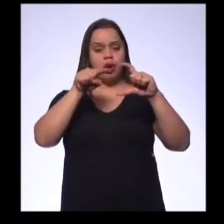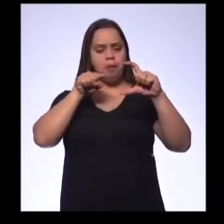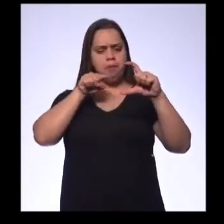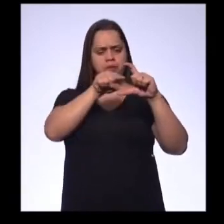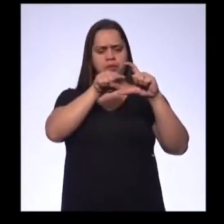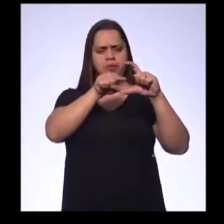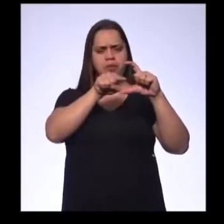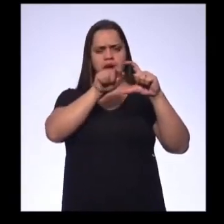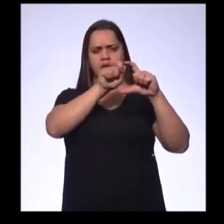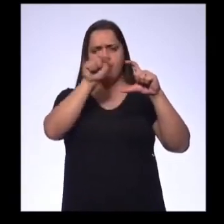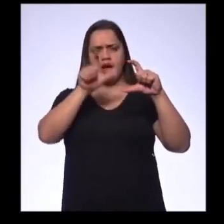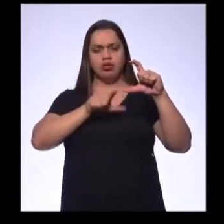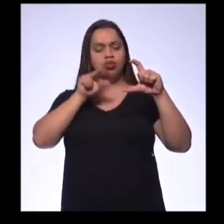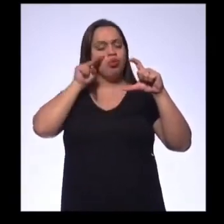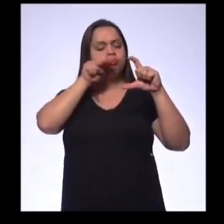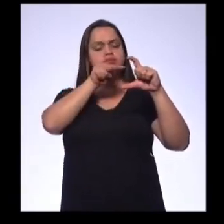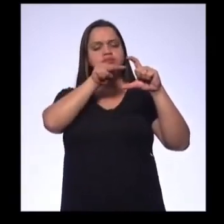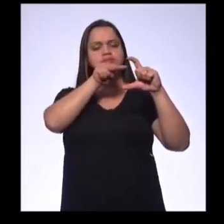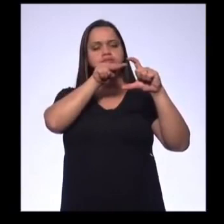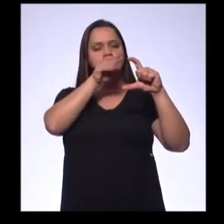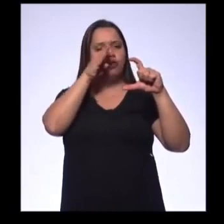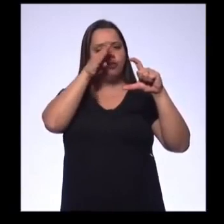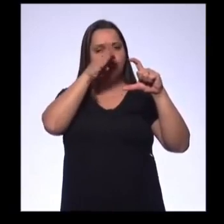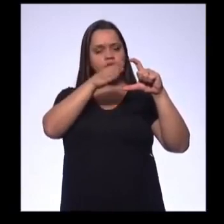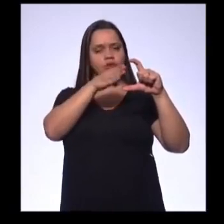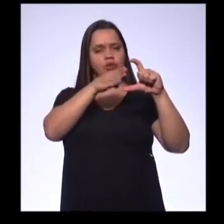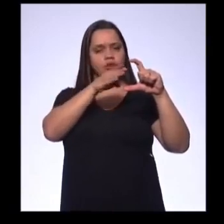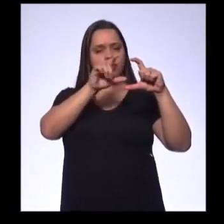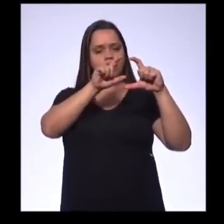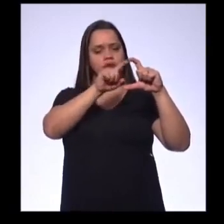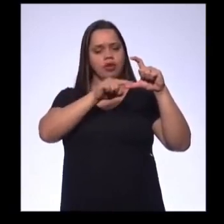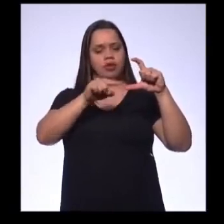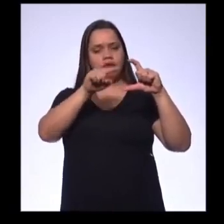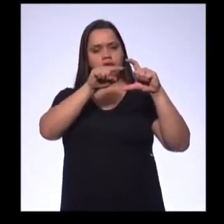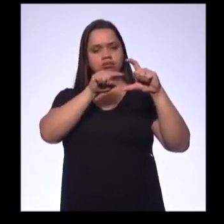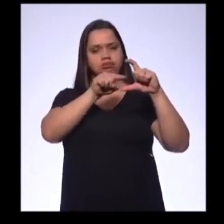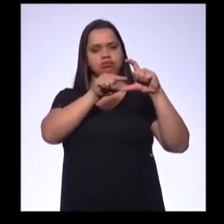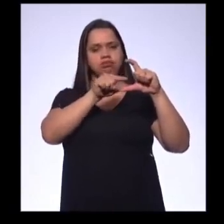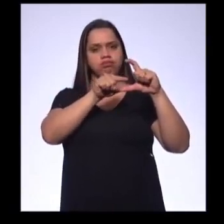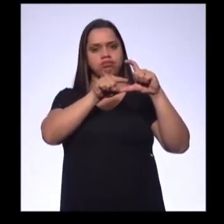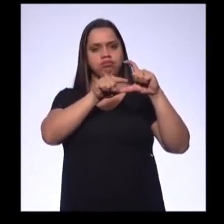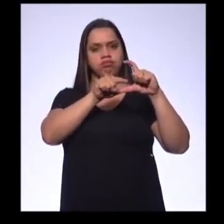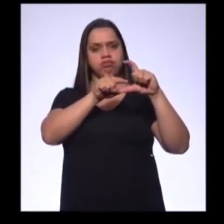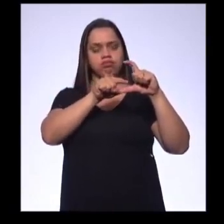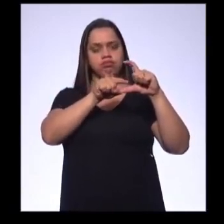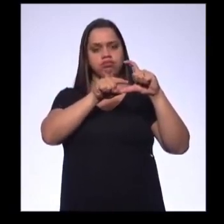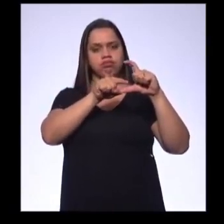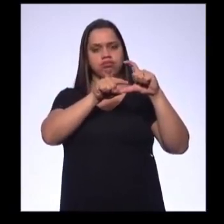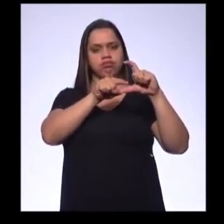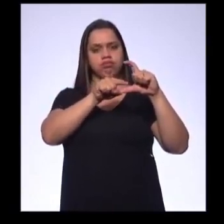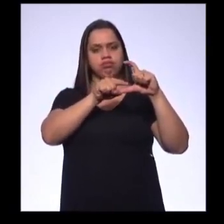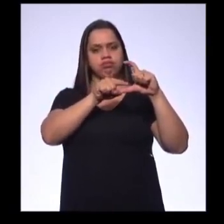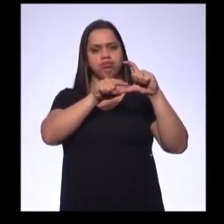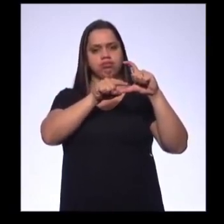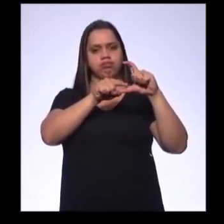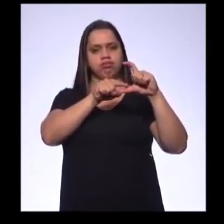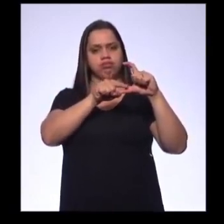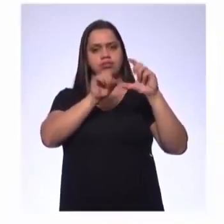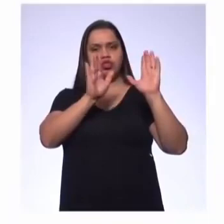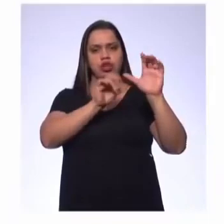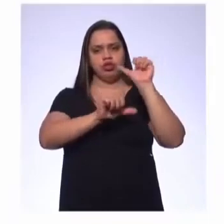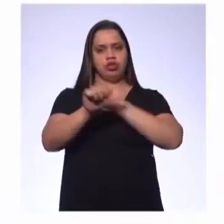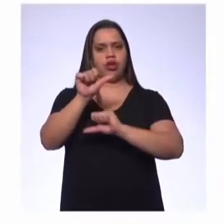o olho, foca o olho aí, é isso aí, foca na figura. Agora, pode